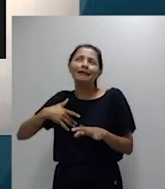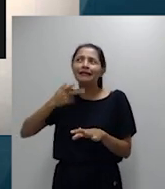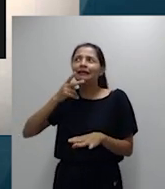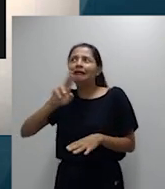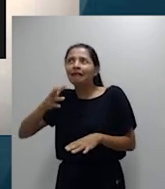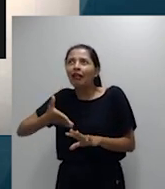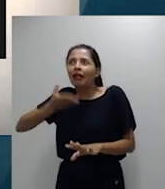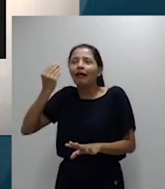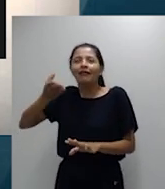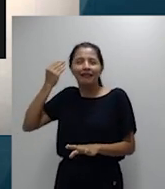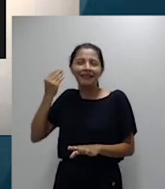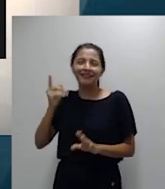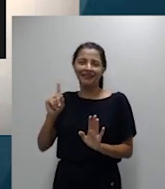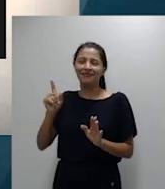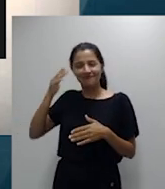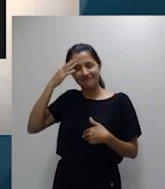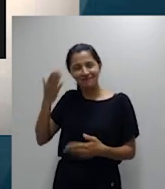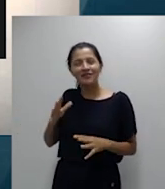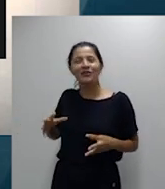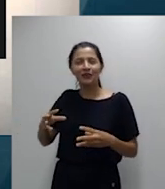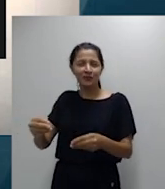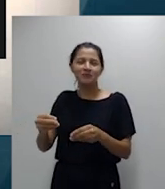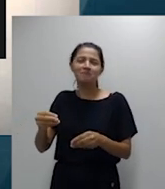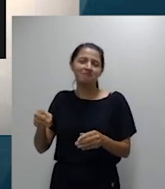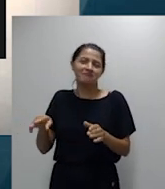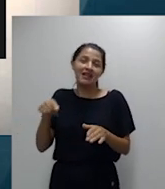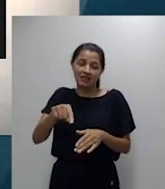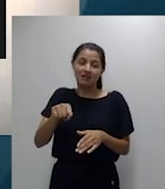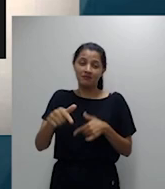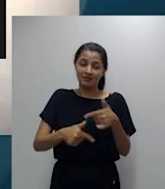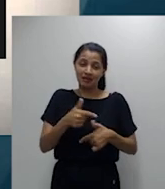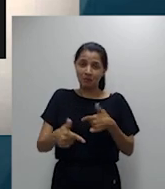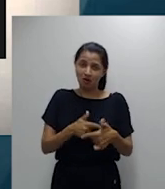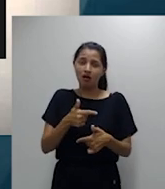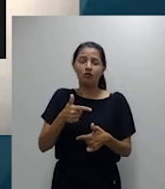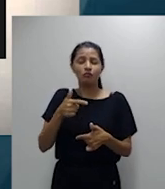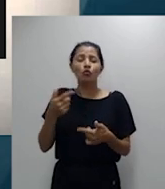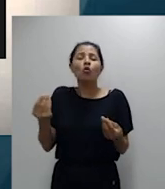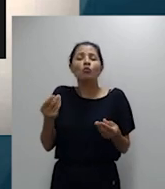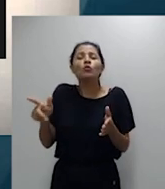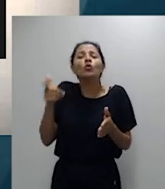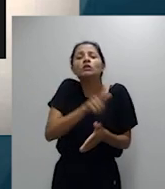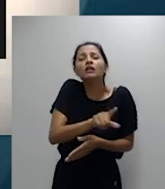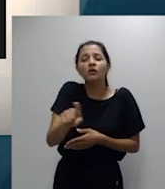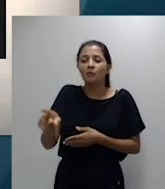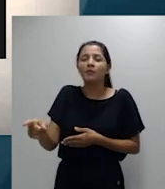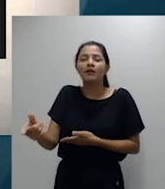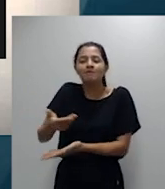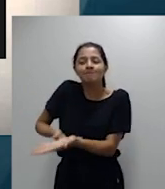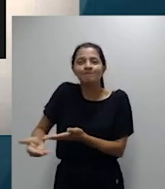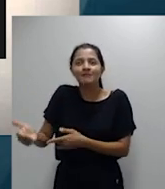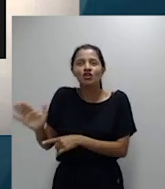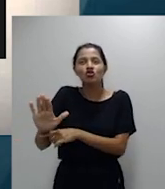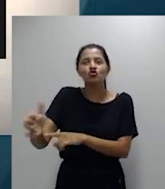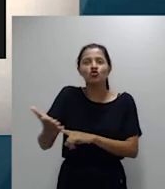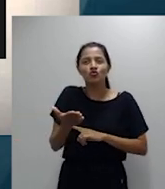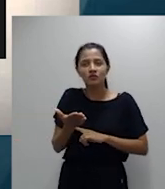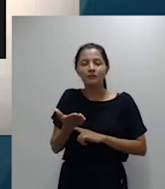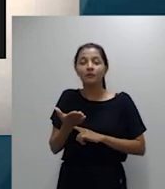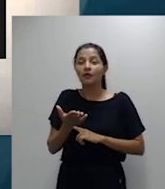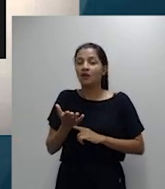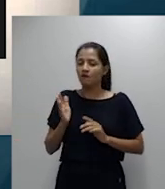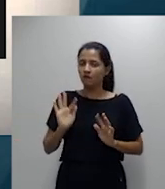algum da Camille Justiça mas chegam nesse trabalho com essas da colaboração e terminamos tempo de falando